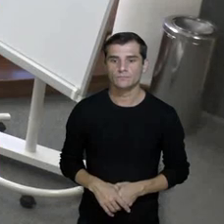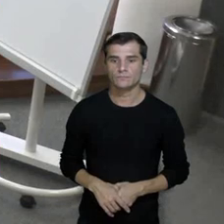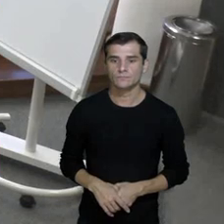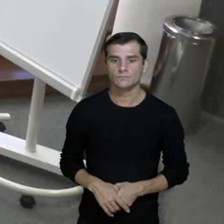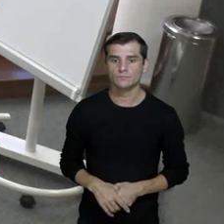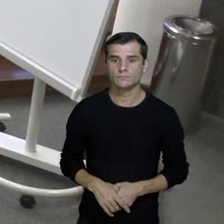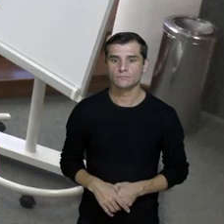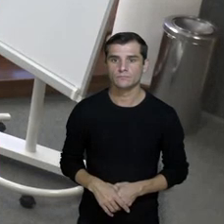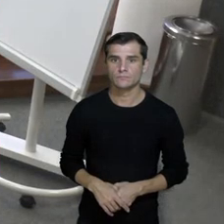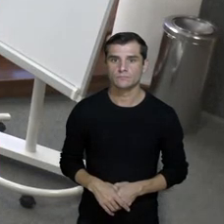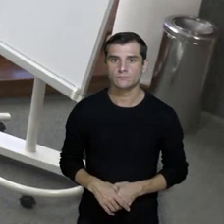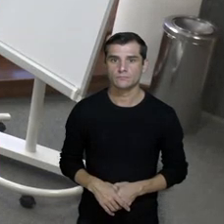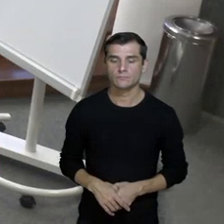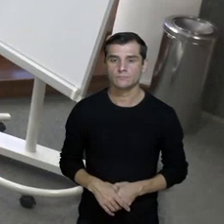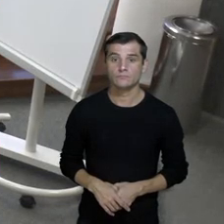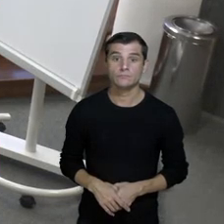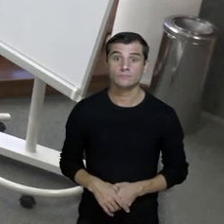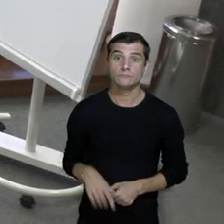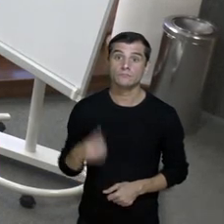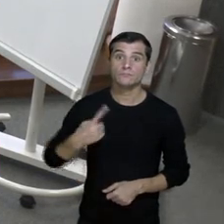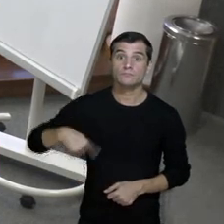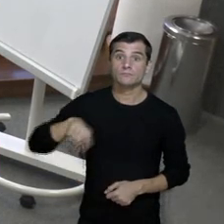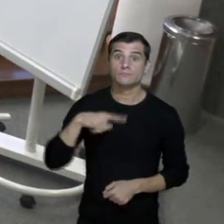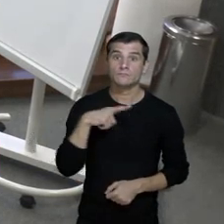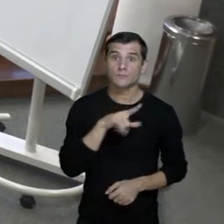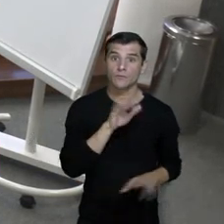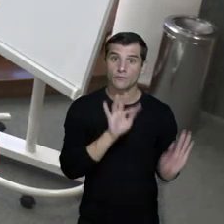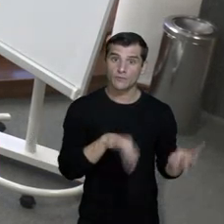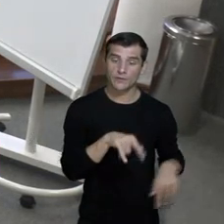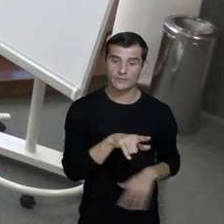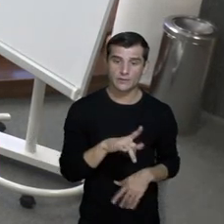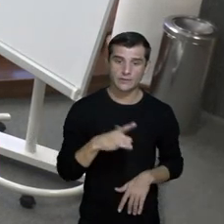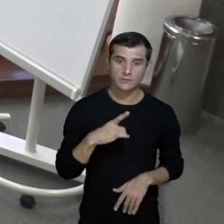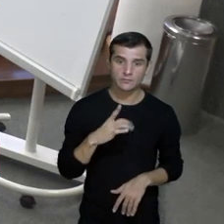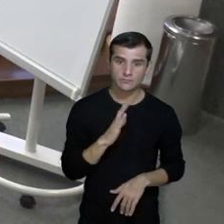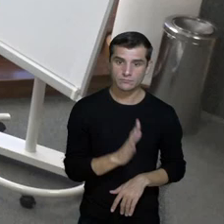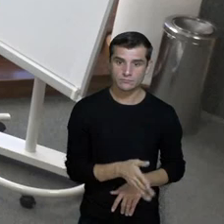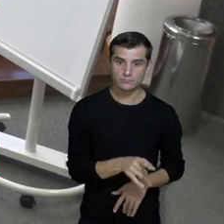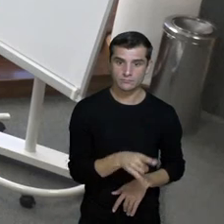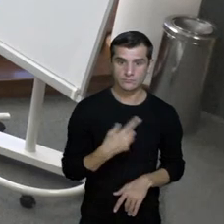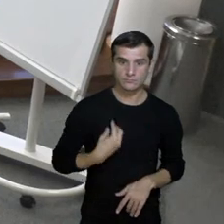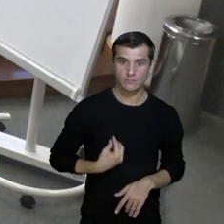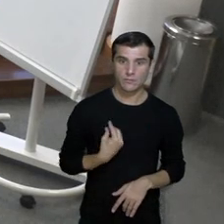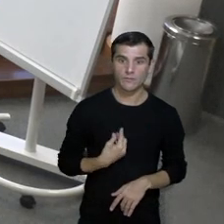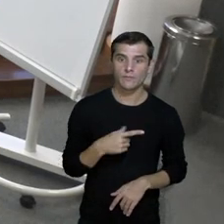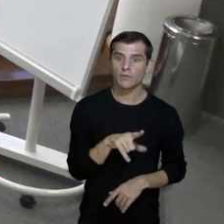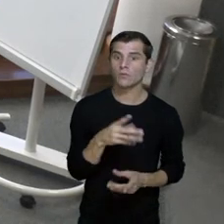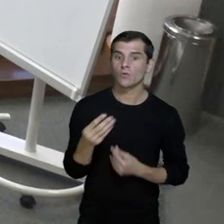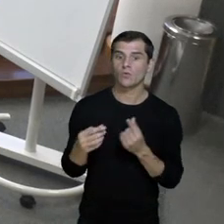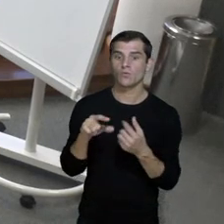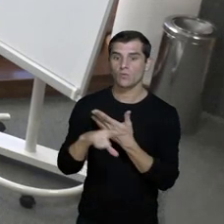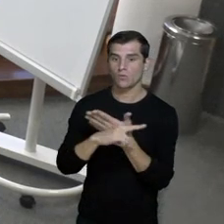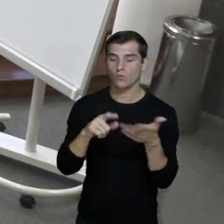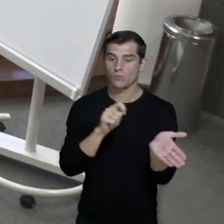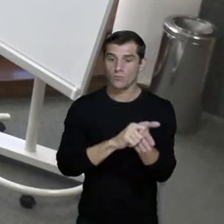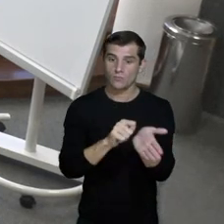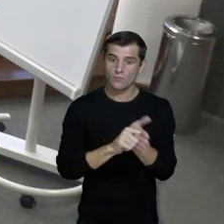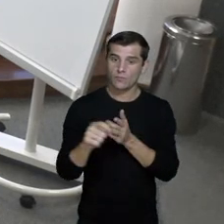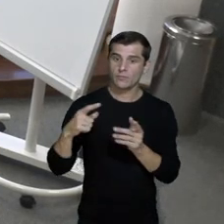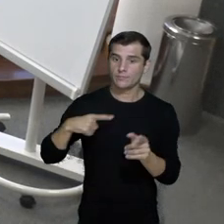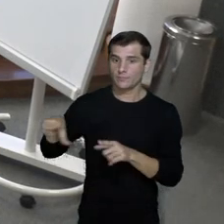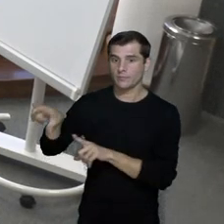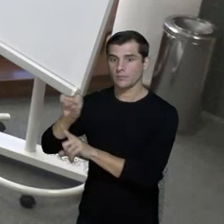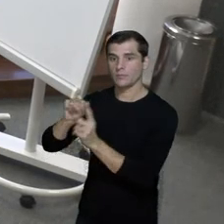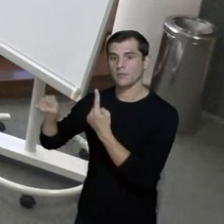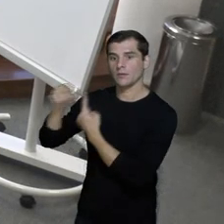adelita só pra gente poder encerrar que para os autores Então as influências do meio social interferem no desenvolvimento